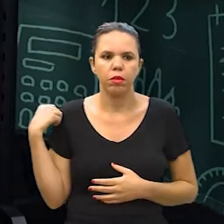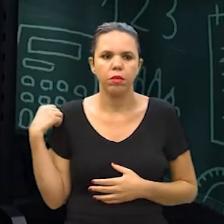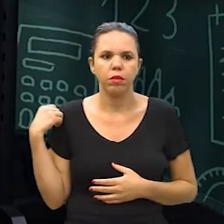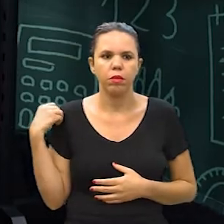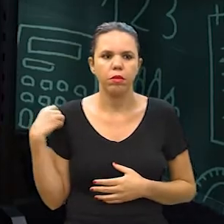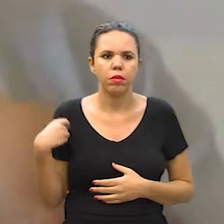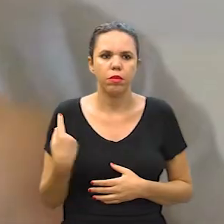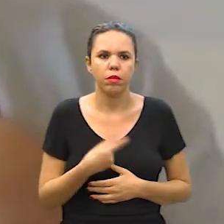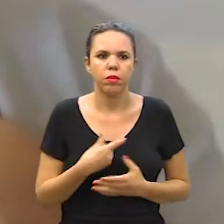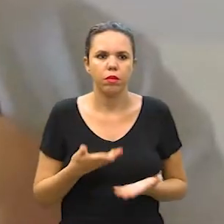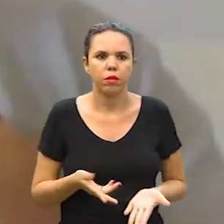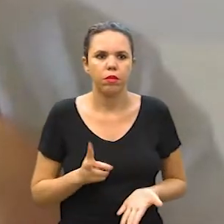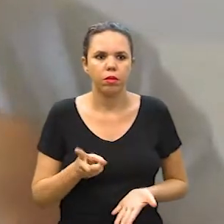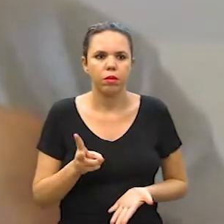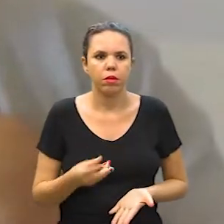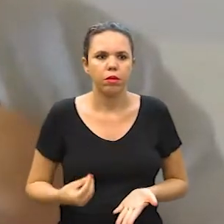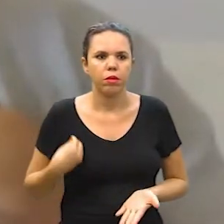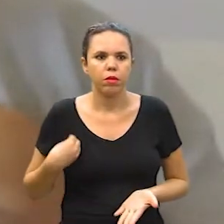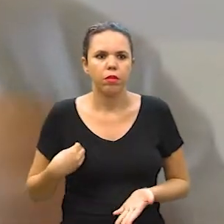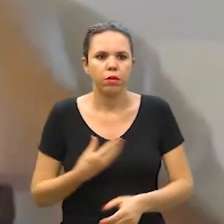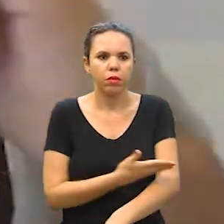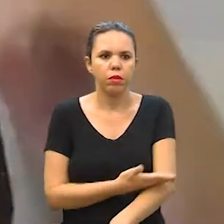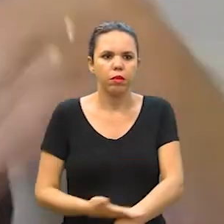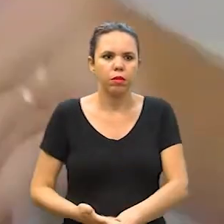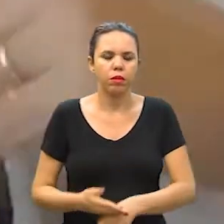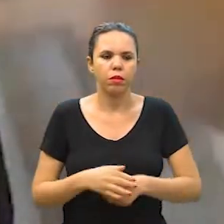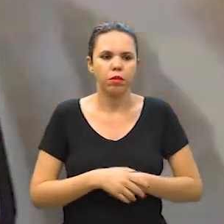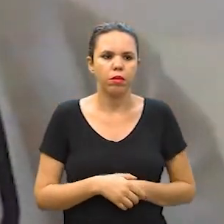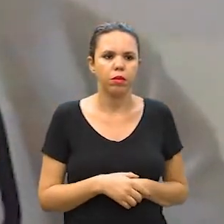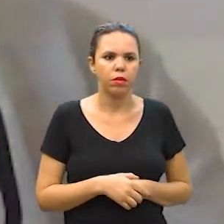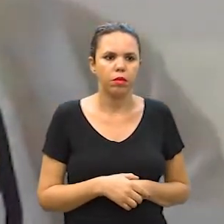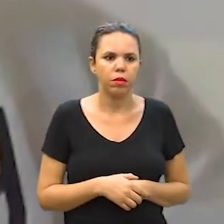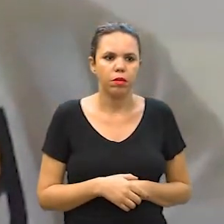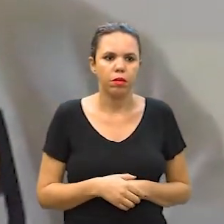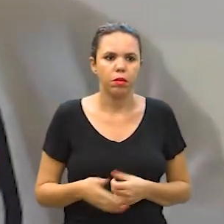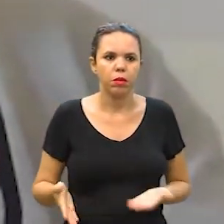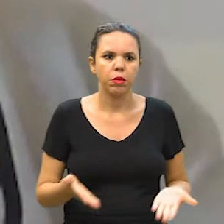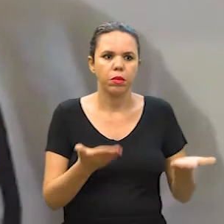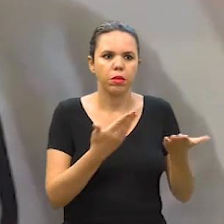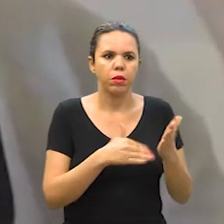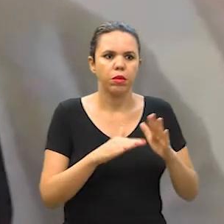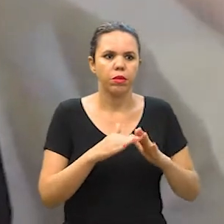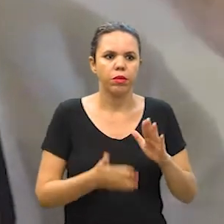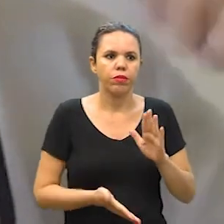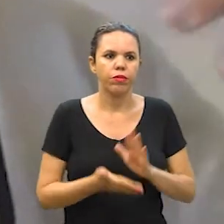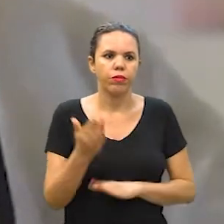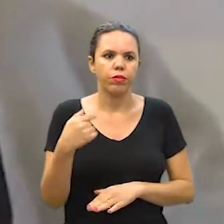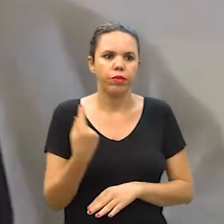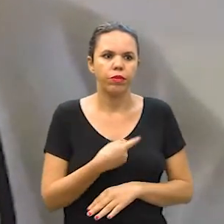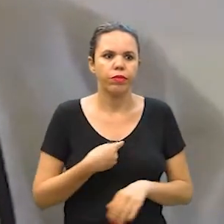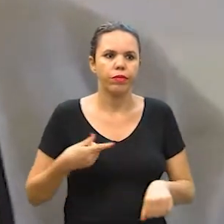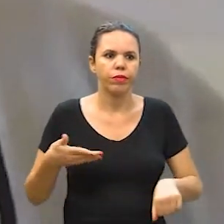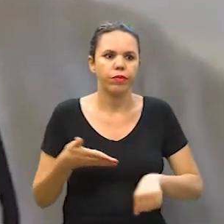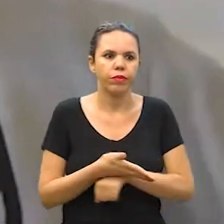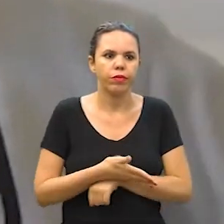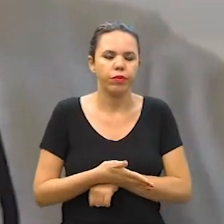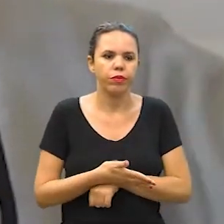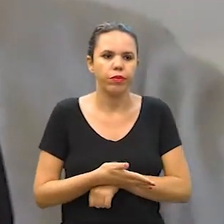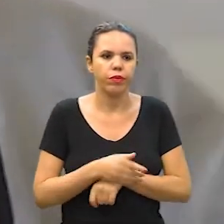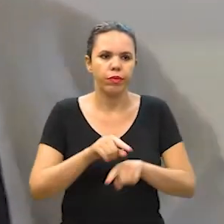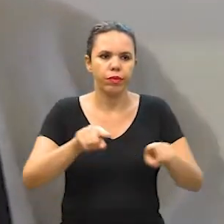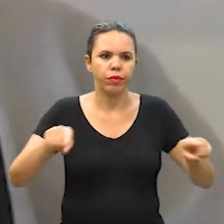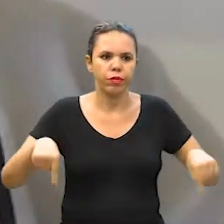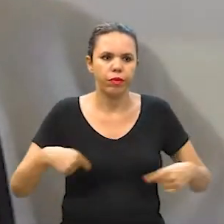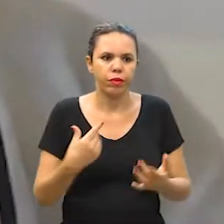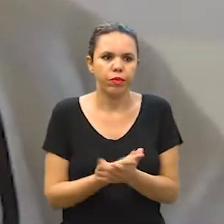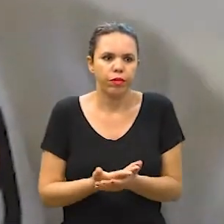normalmente, nós sempre estamos acostumados a ir para a escola e nós entramos na nossa